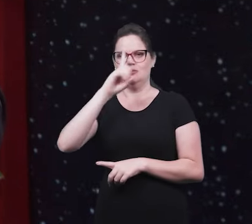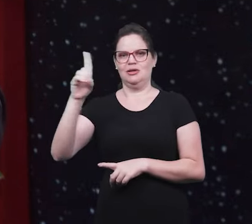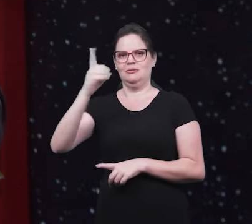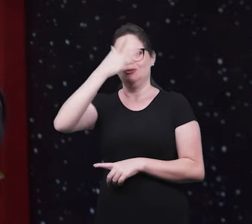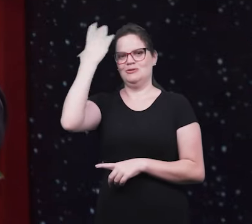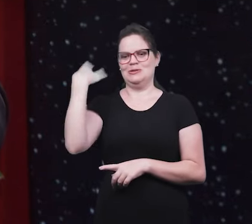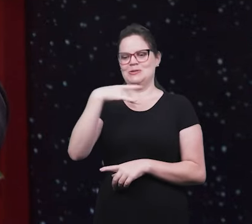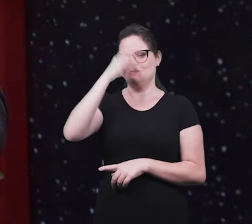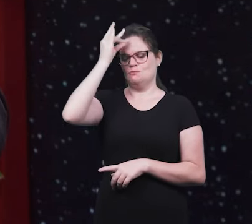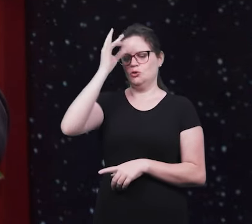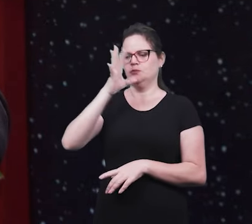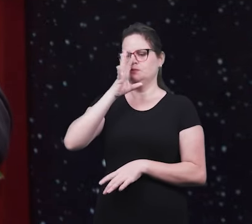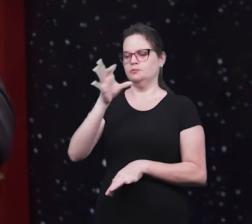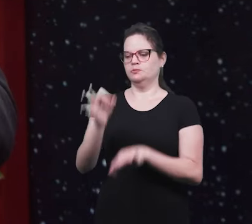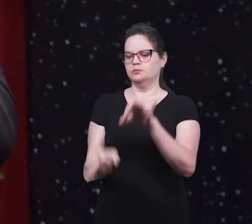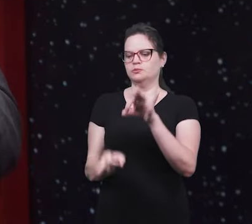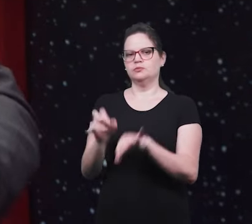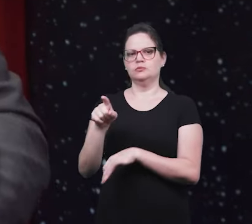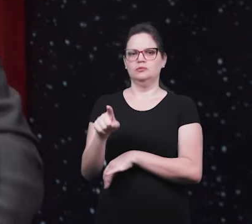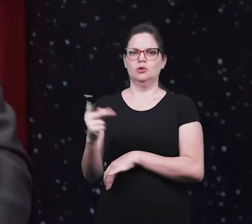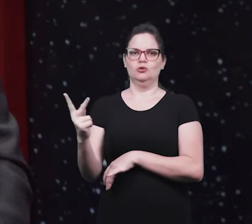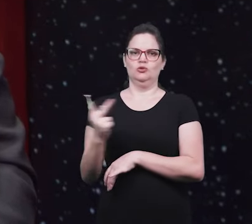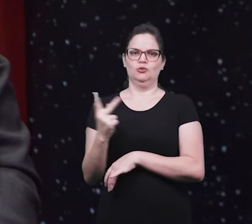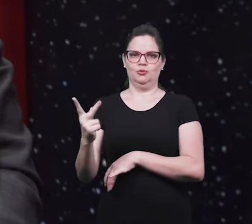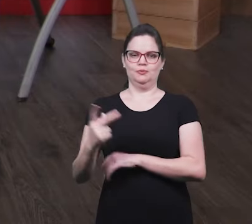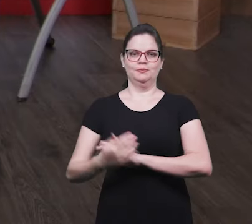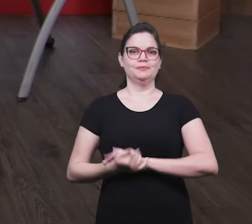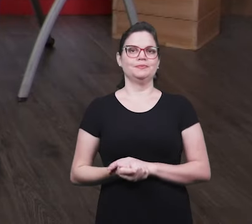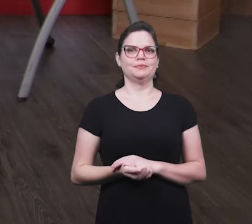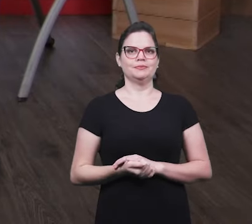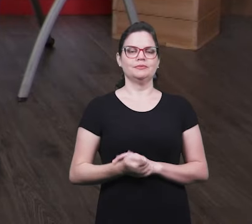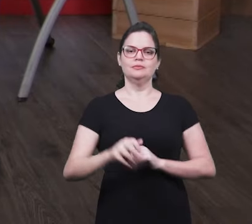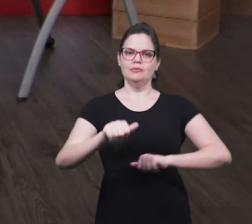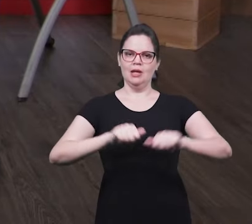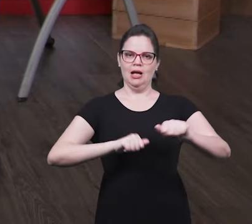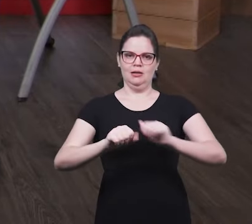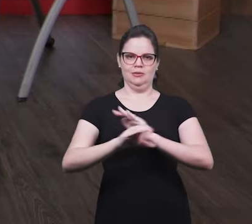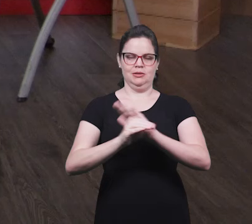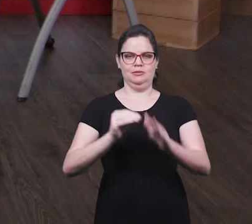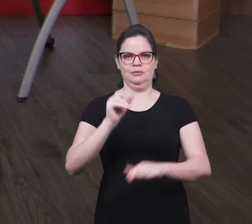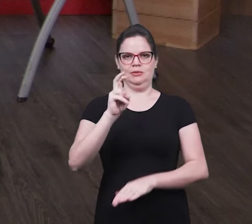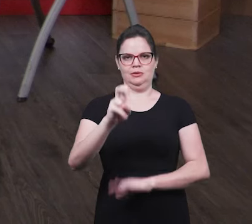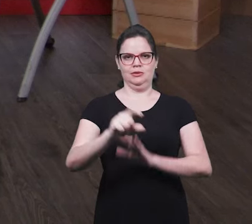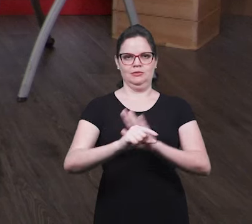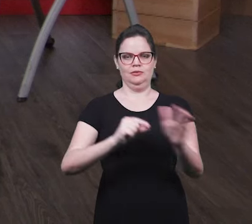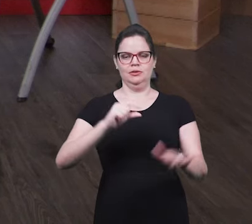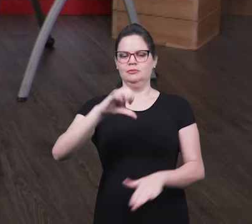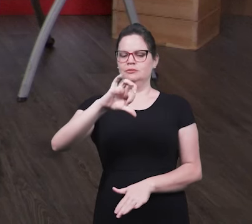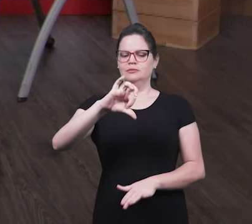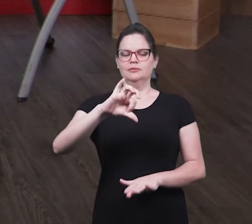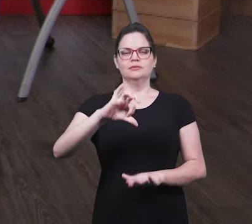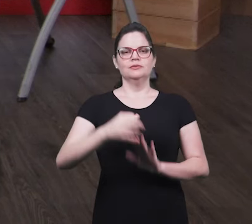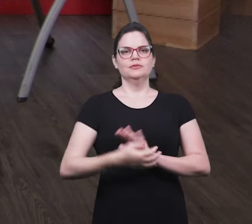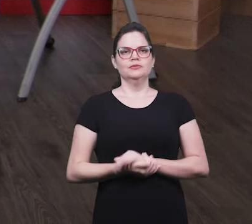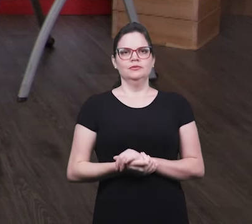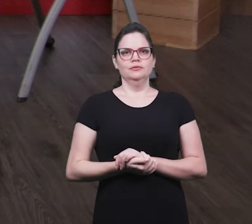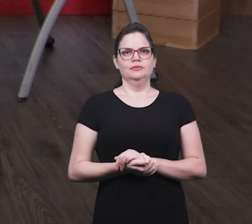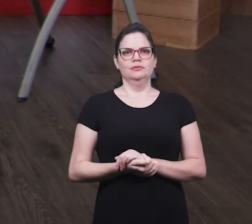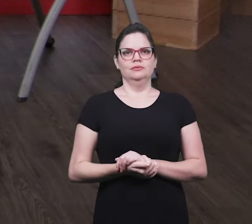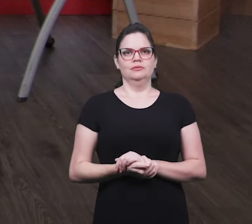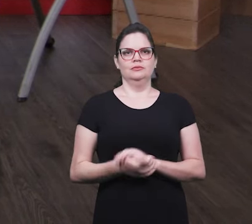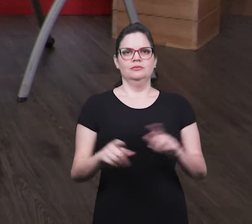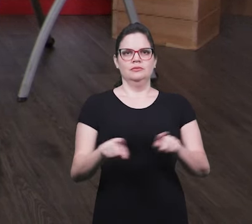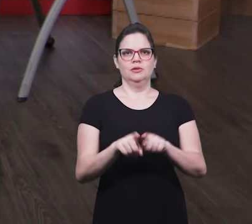que o Espírito Santo trouxe a ela. Em Atos 5:9, também fala